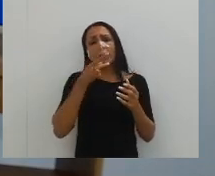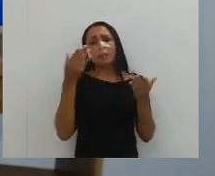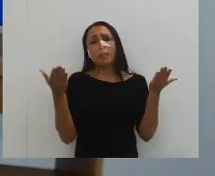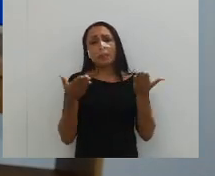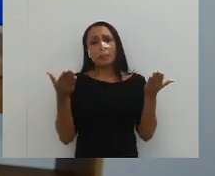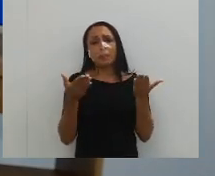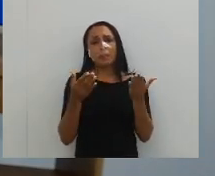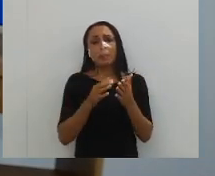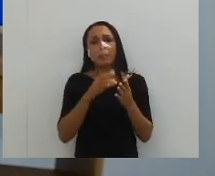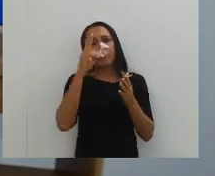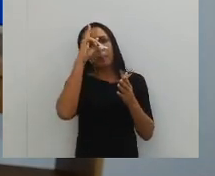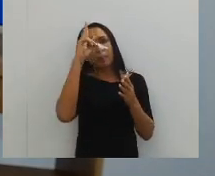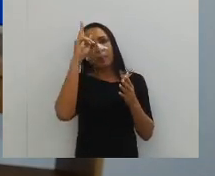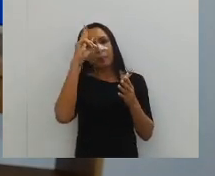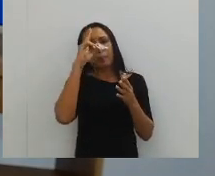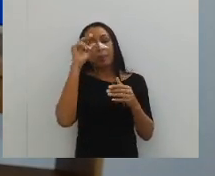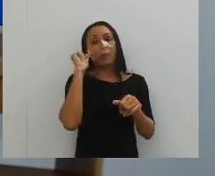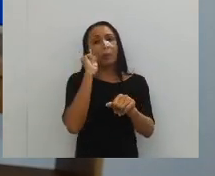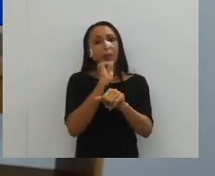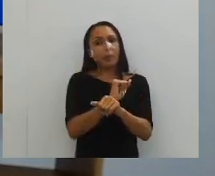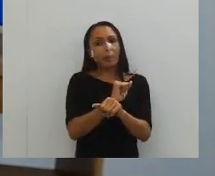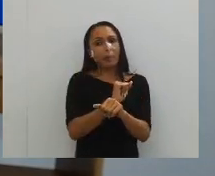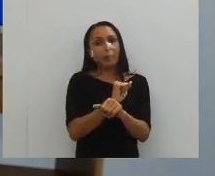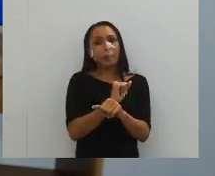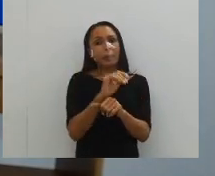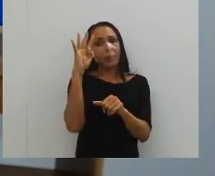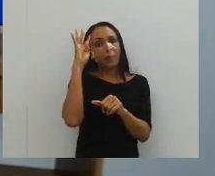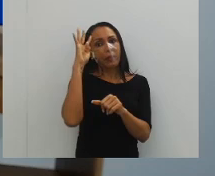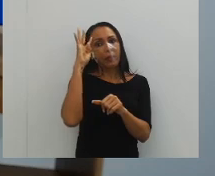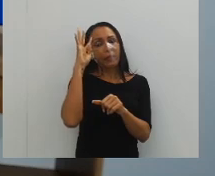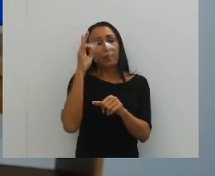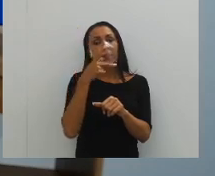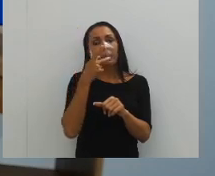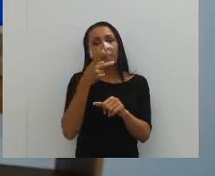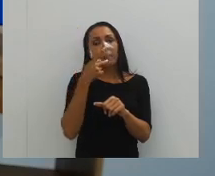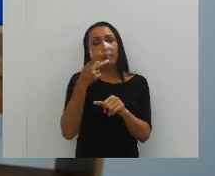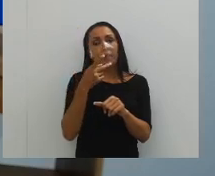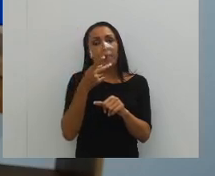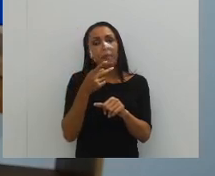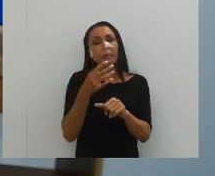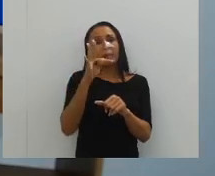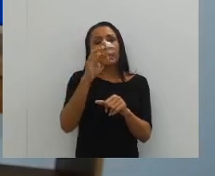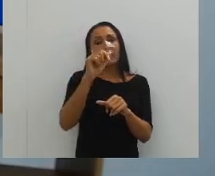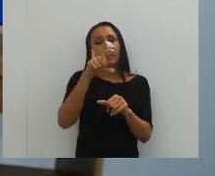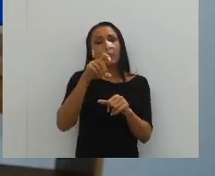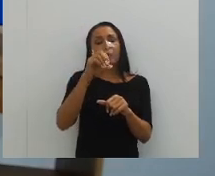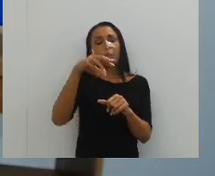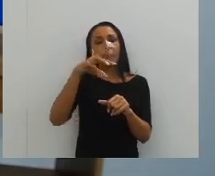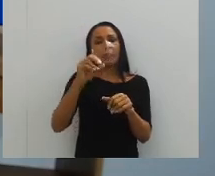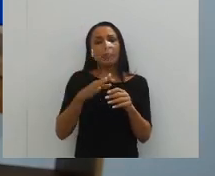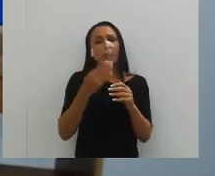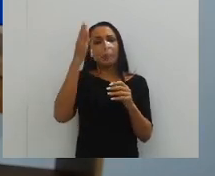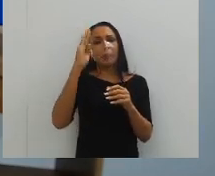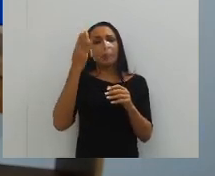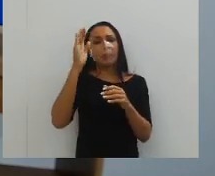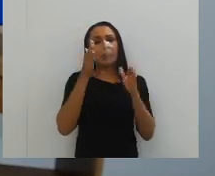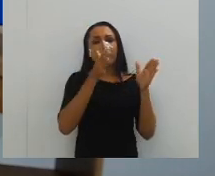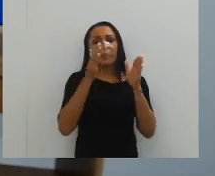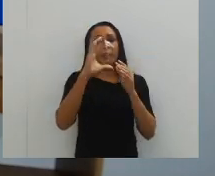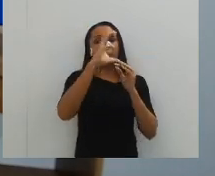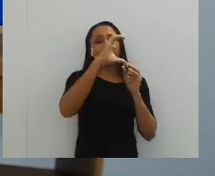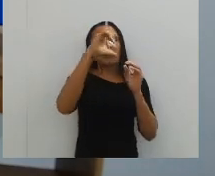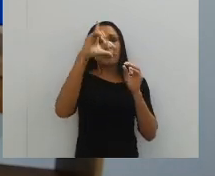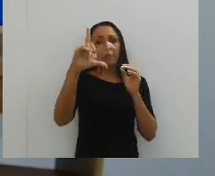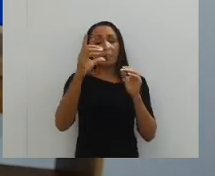taxonomia, lembrem que eu parei na quarta-feira dizendo para vocês que a taxonomia é a parte da biologia que vai trabalhar com a classificação